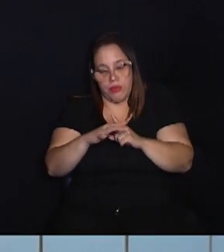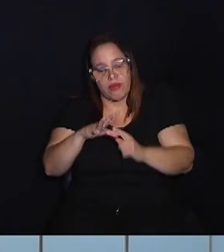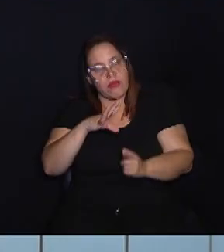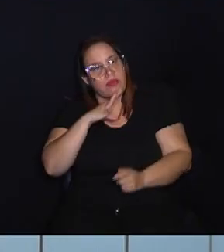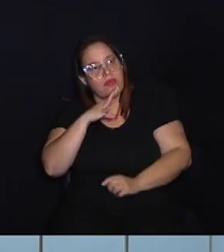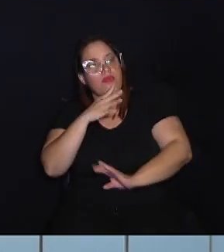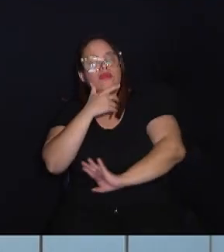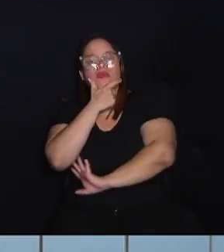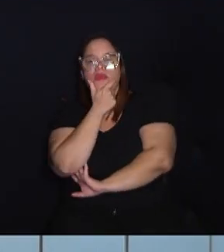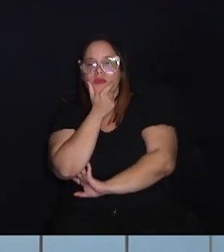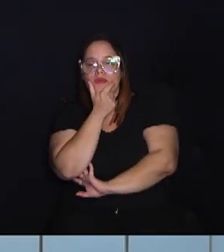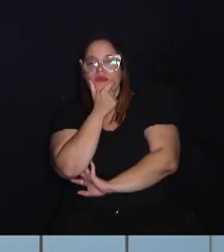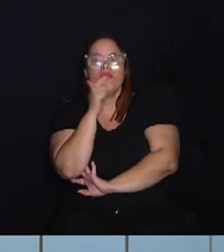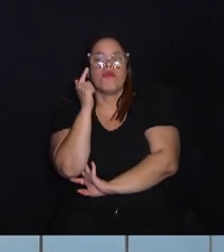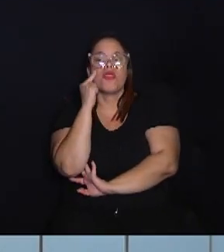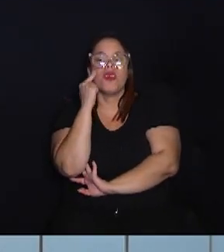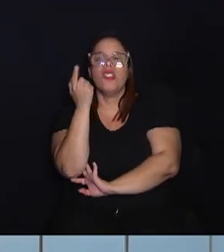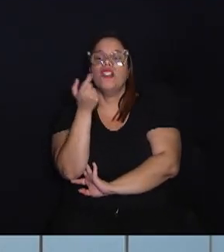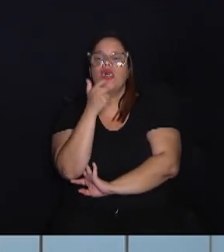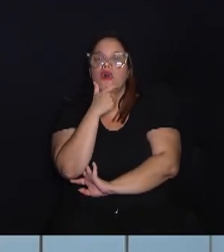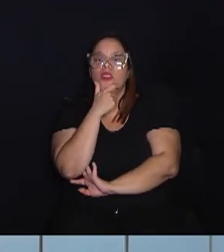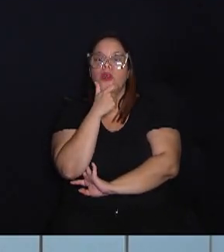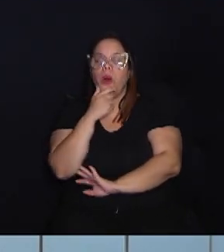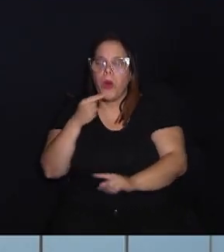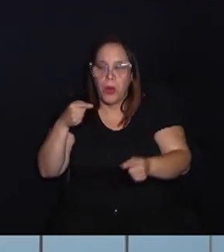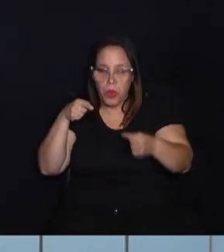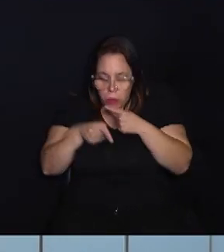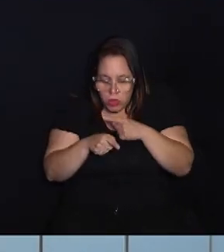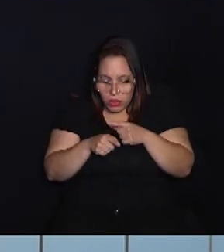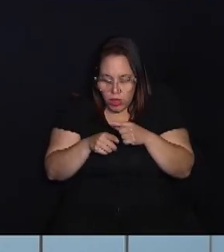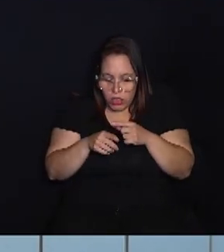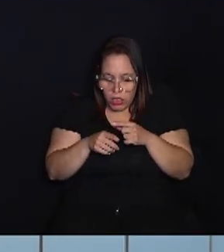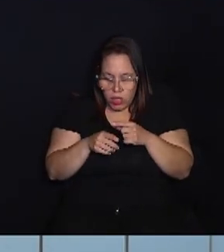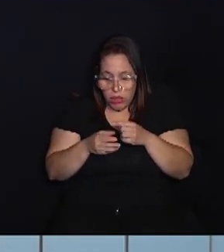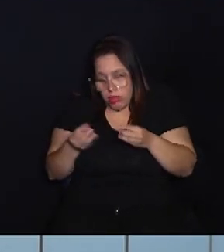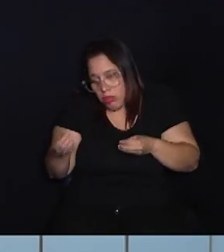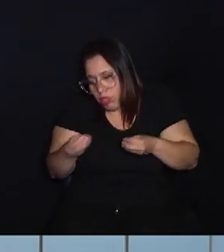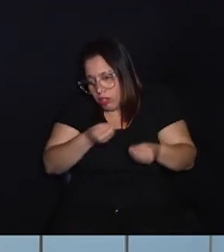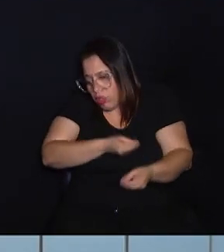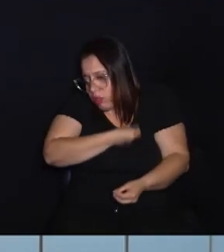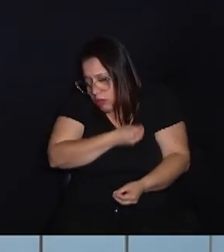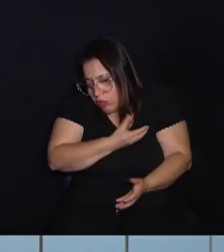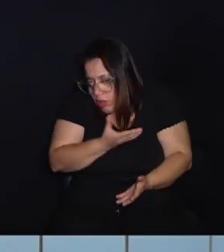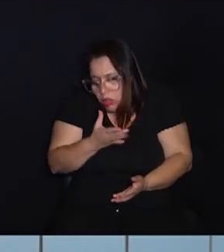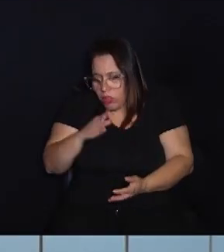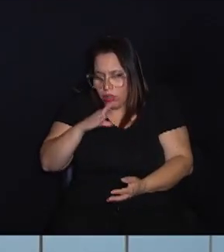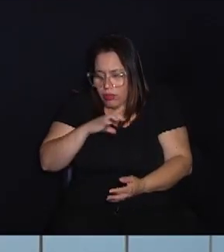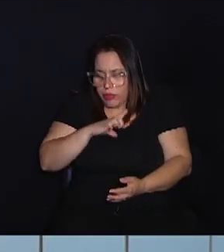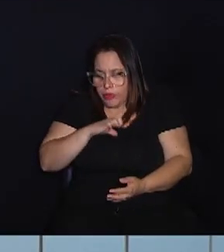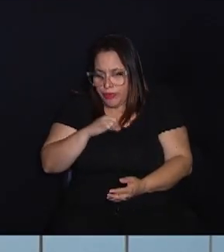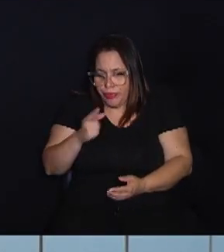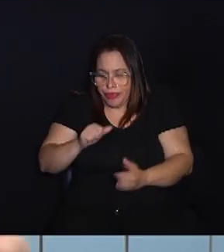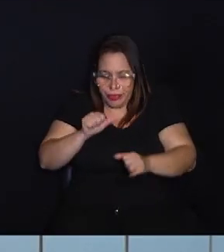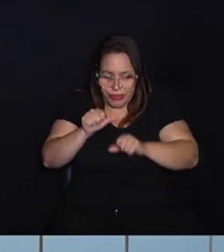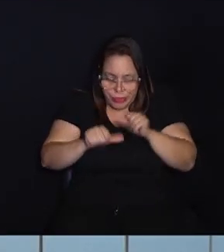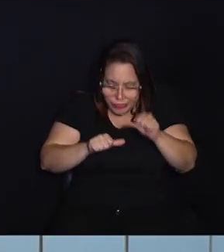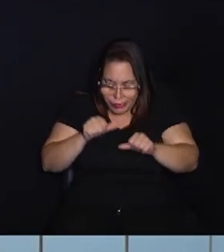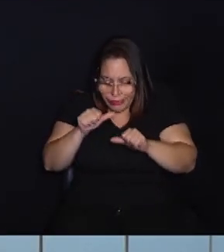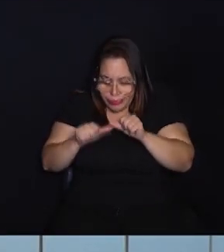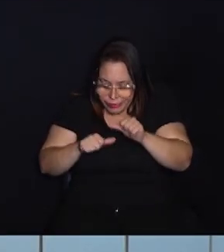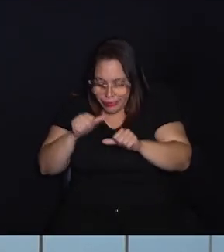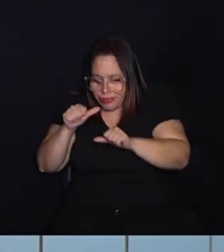conhecer e ver a forma, não vou falar de combater, né? De conviver com isso, tentando fazer com que essas transformações